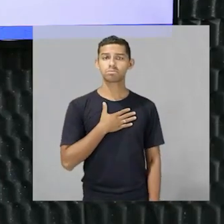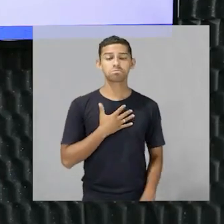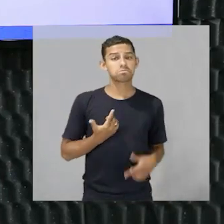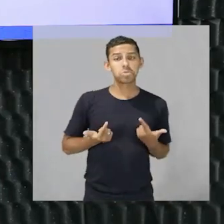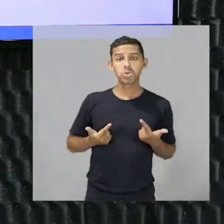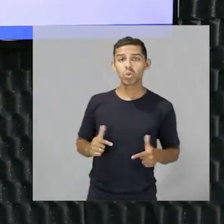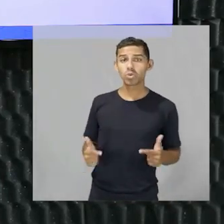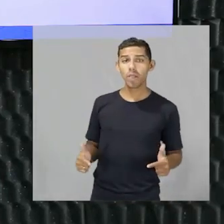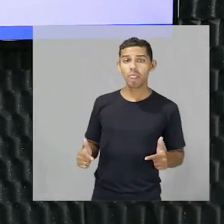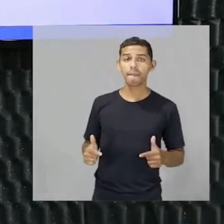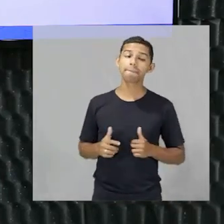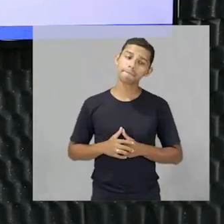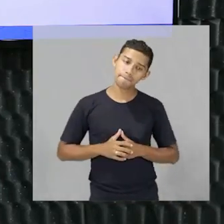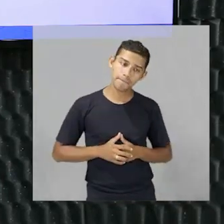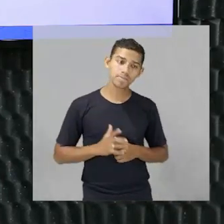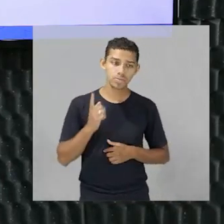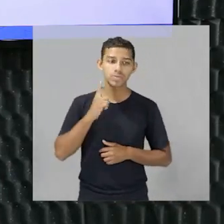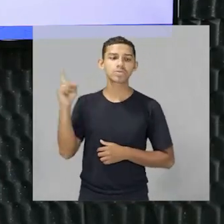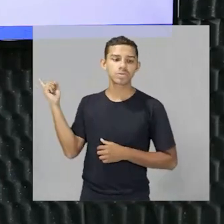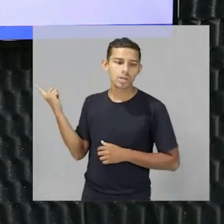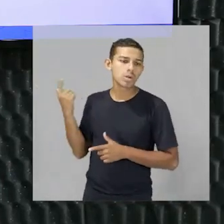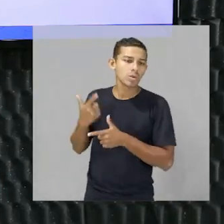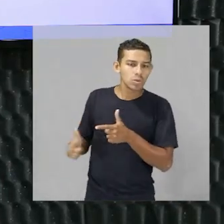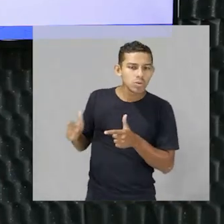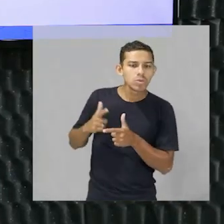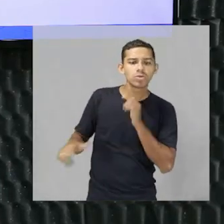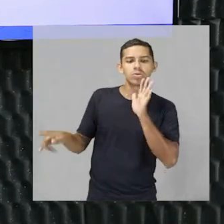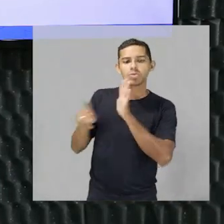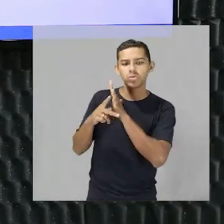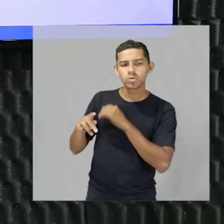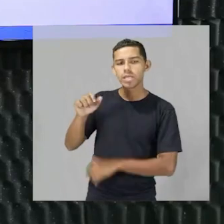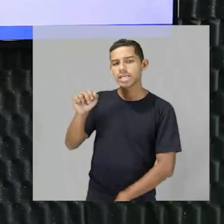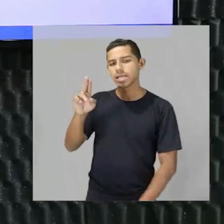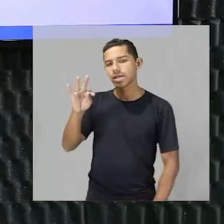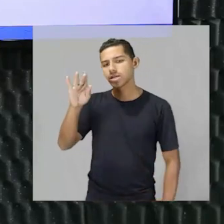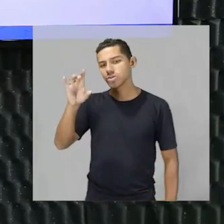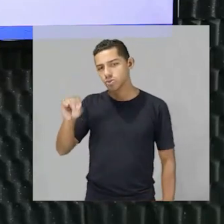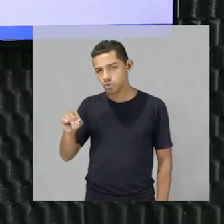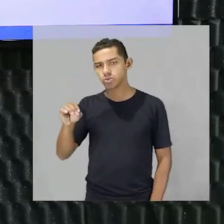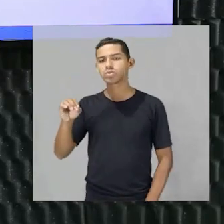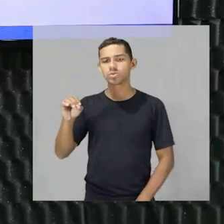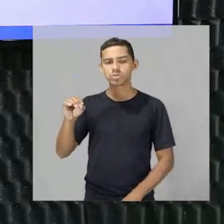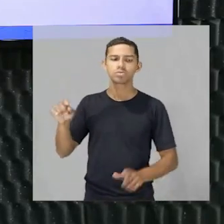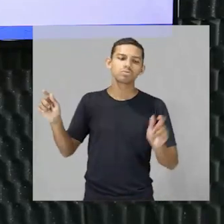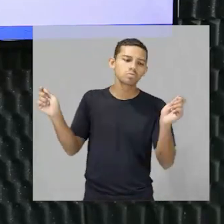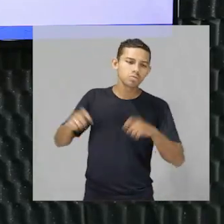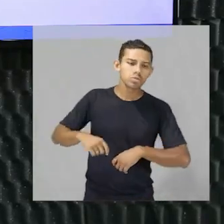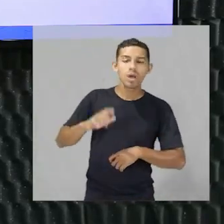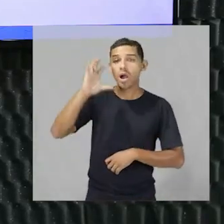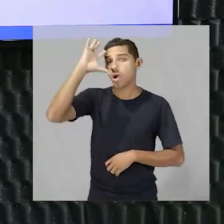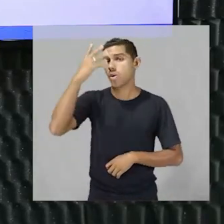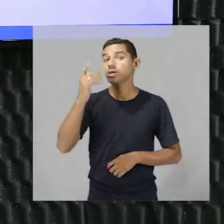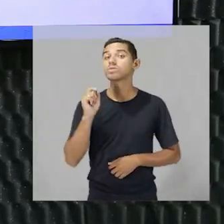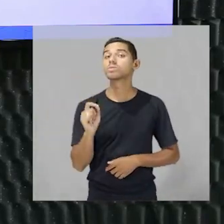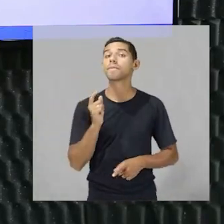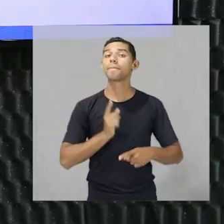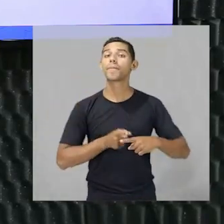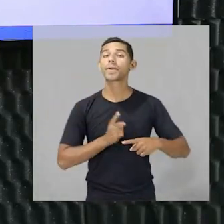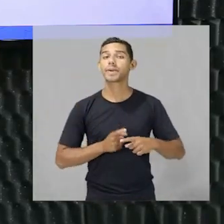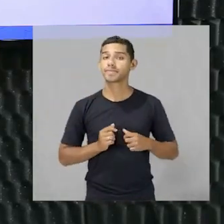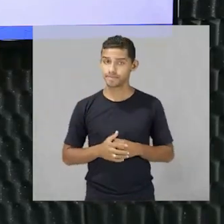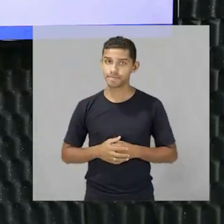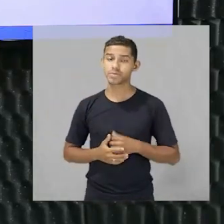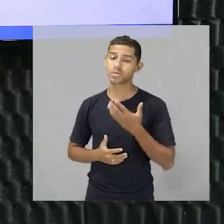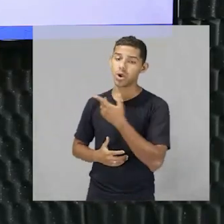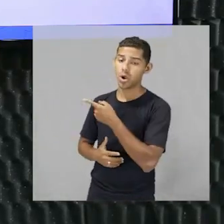querendo dizer justamente isso, né? O empecilho para que essa autodeterminação da nação em questão aconteça é principalmente por quê? Porque essa